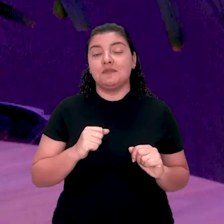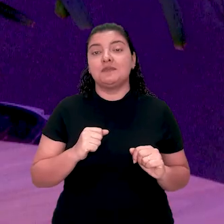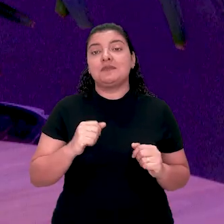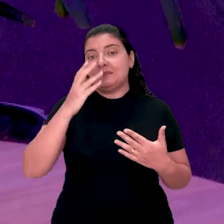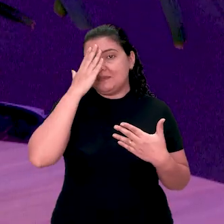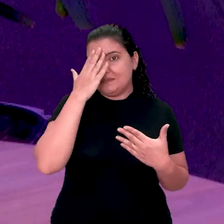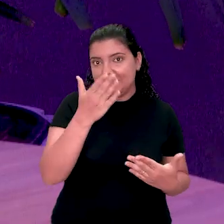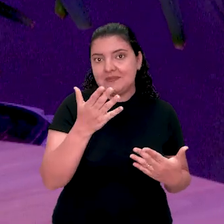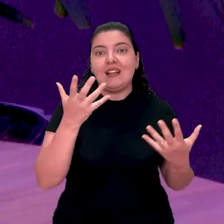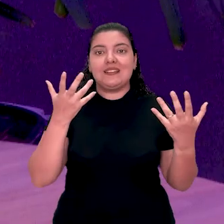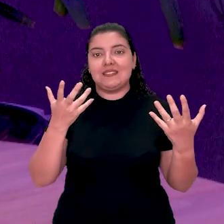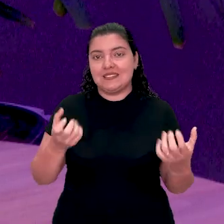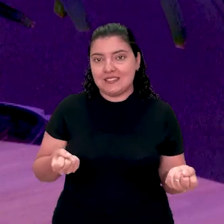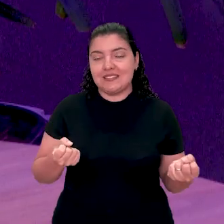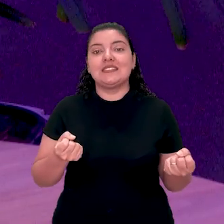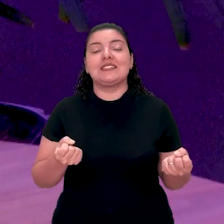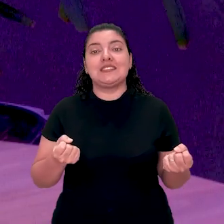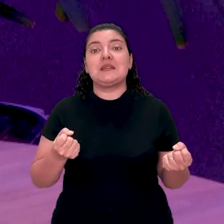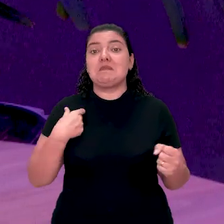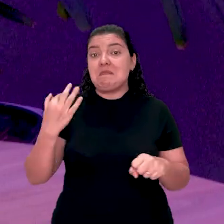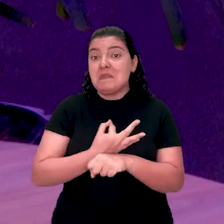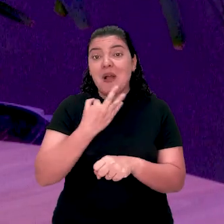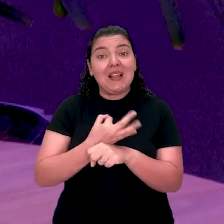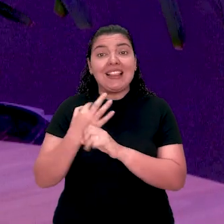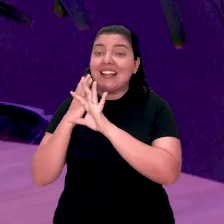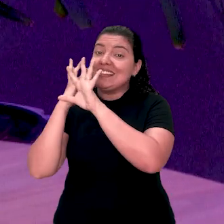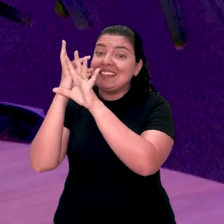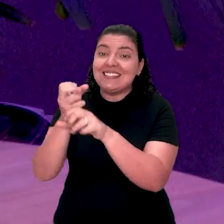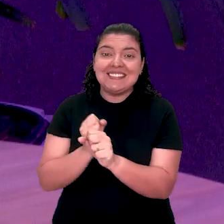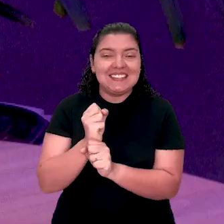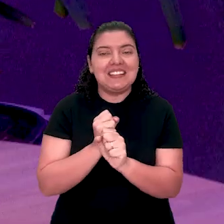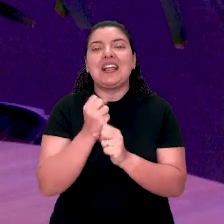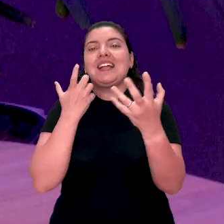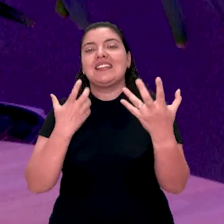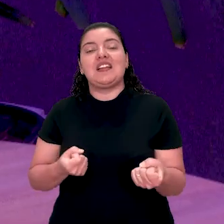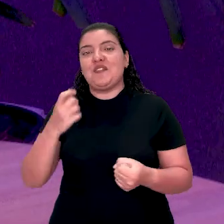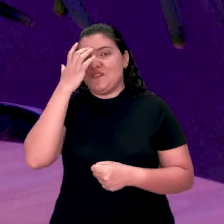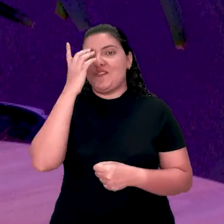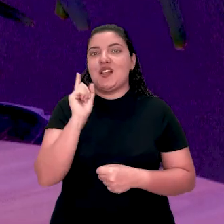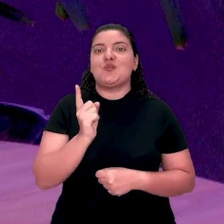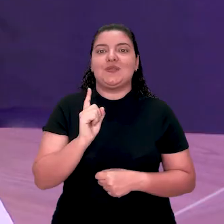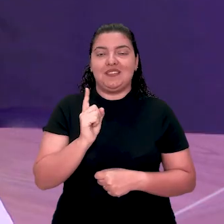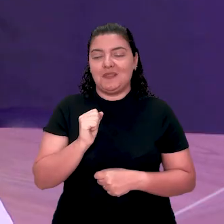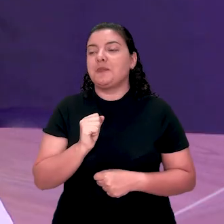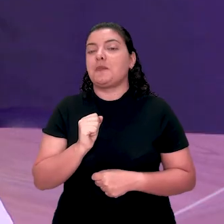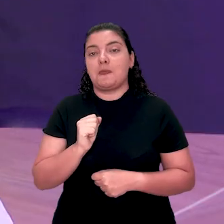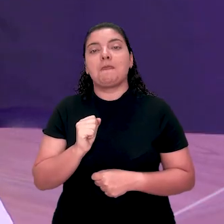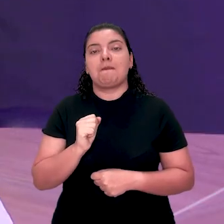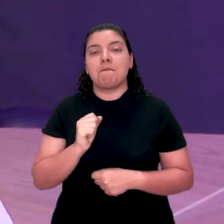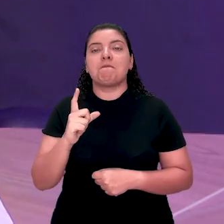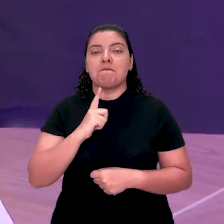Muito obrigado por ter me aguentado. Ter me aceitado. Gente, não foi fácil, não. Não foi fácil, mas eu